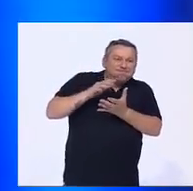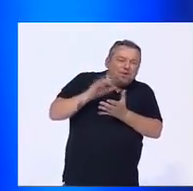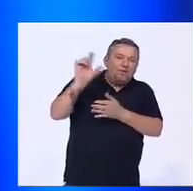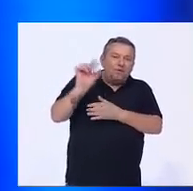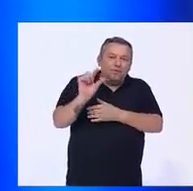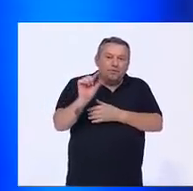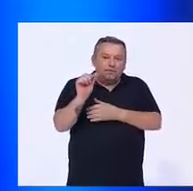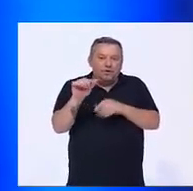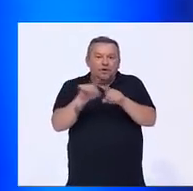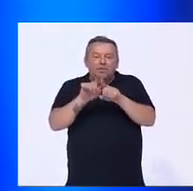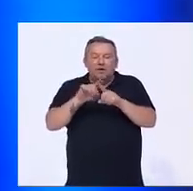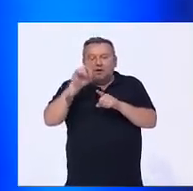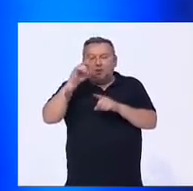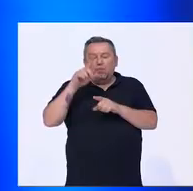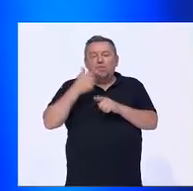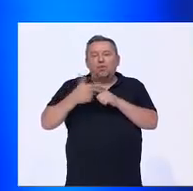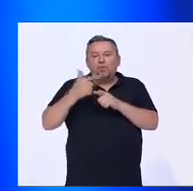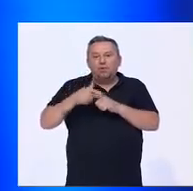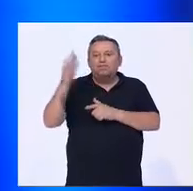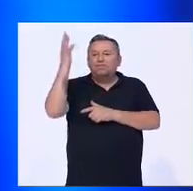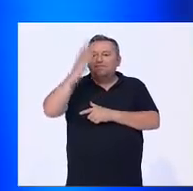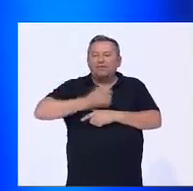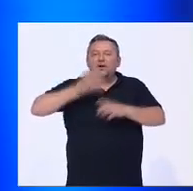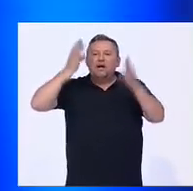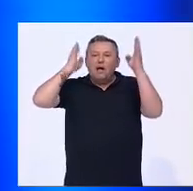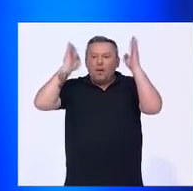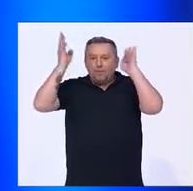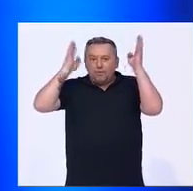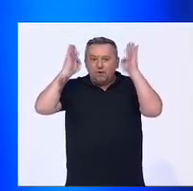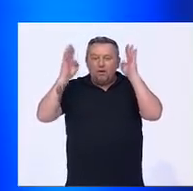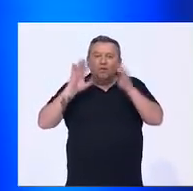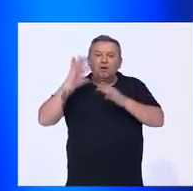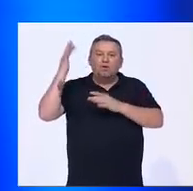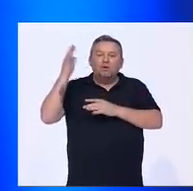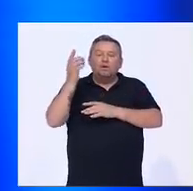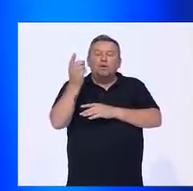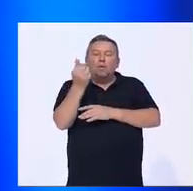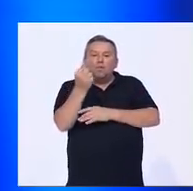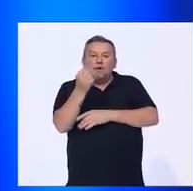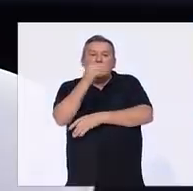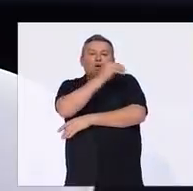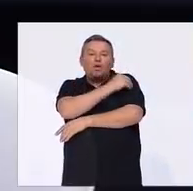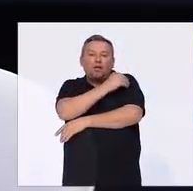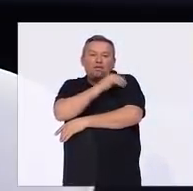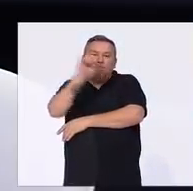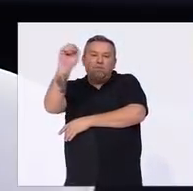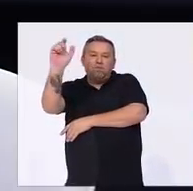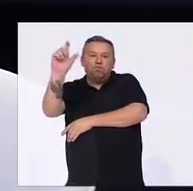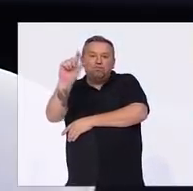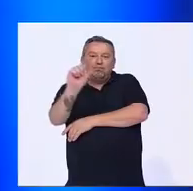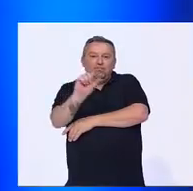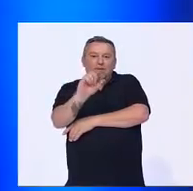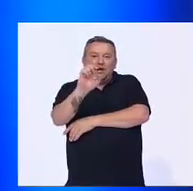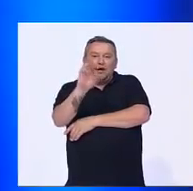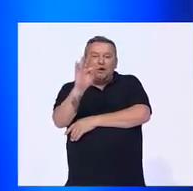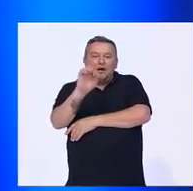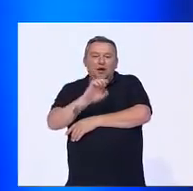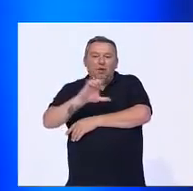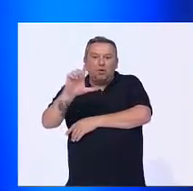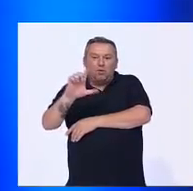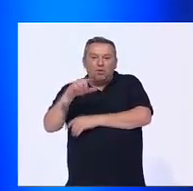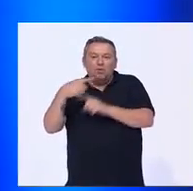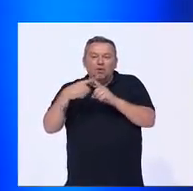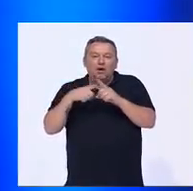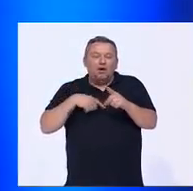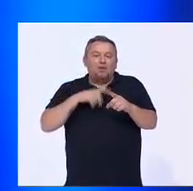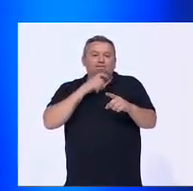da crise dos caminhoneiros, o que aconteceu? Caíram também os preços do etanol, porque eles ficaram congelados, então ele não competia com a gasolina, que estava congelado